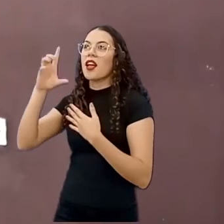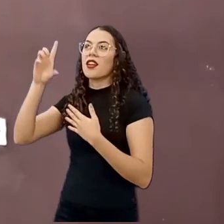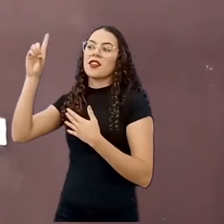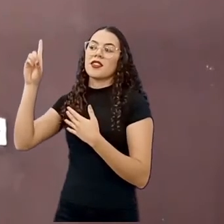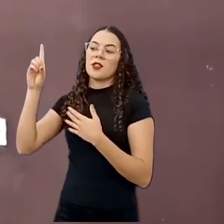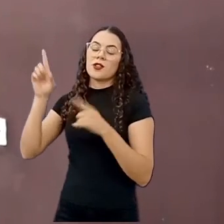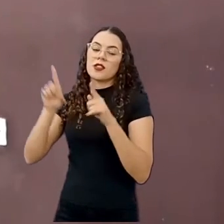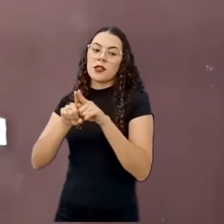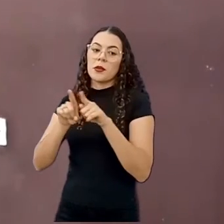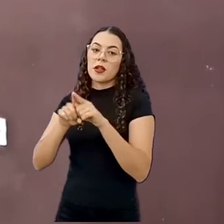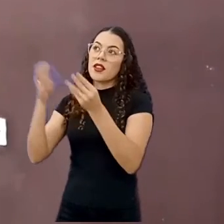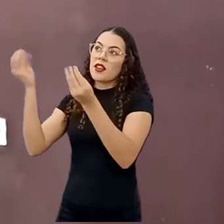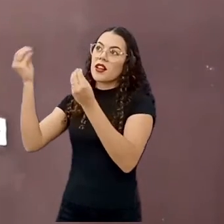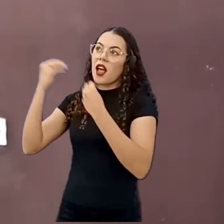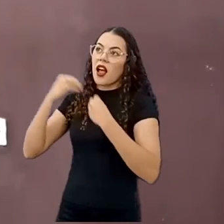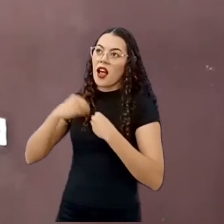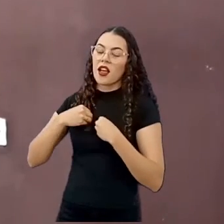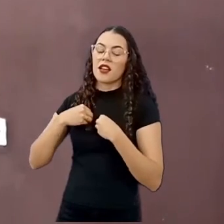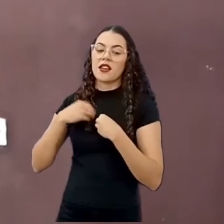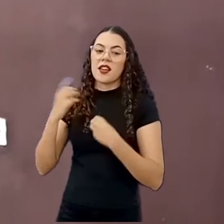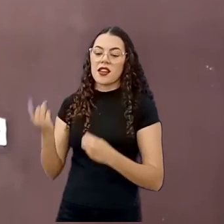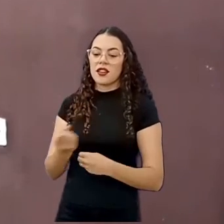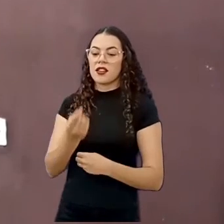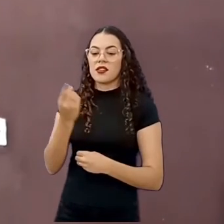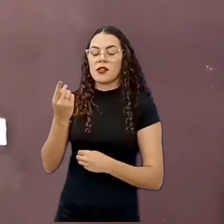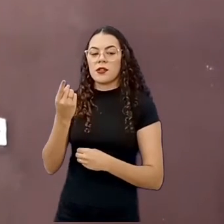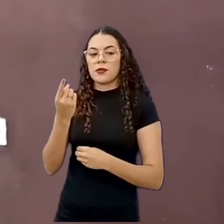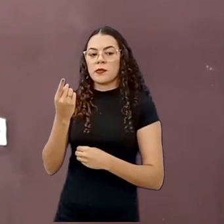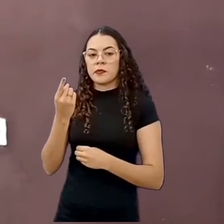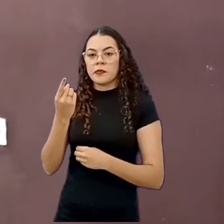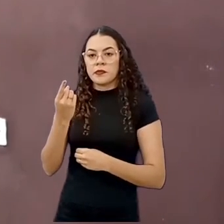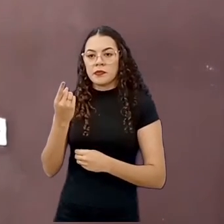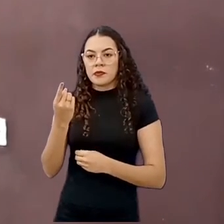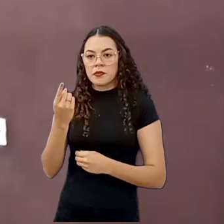que os capacitou a participar da herança dos santos na luz.